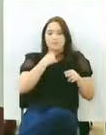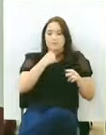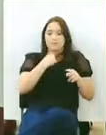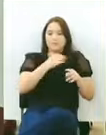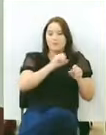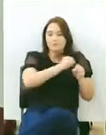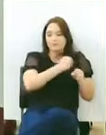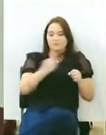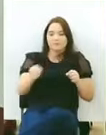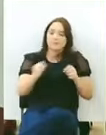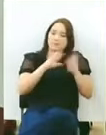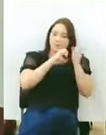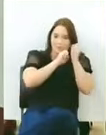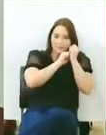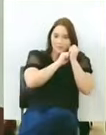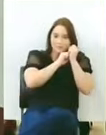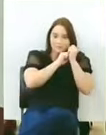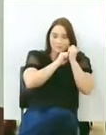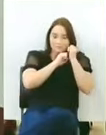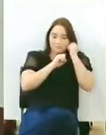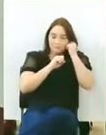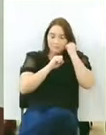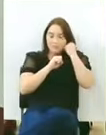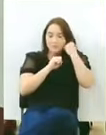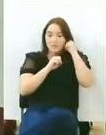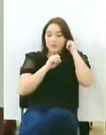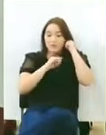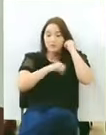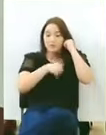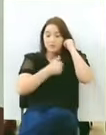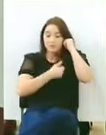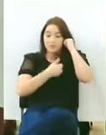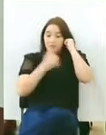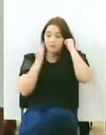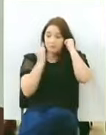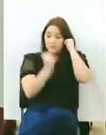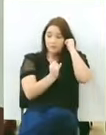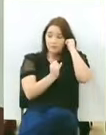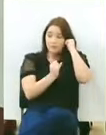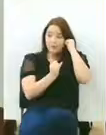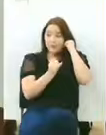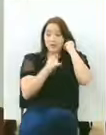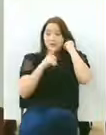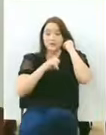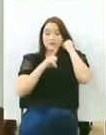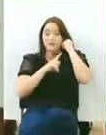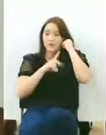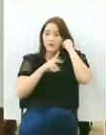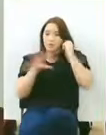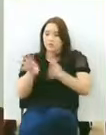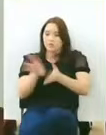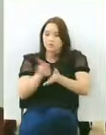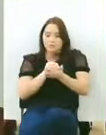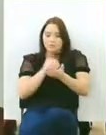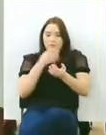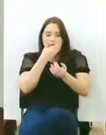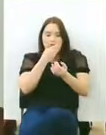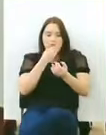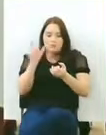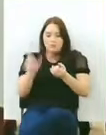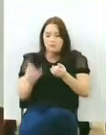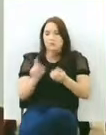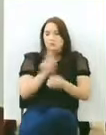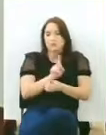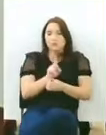de hospedá-lo. Então João diz para Gaio: não imite o exemplo de